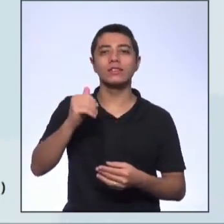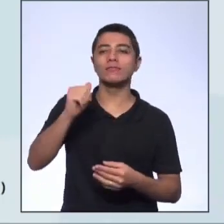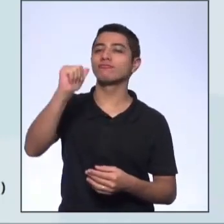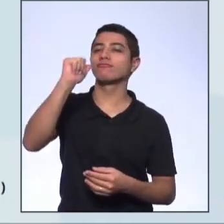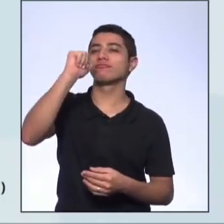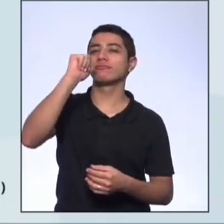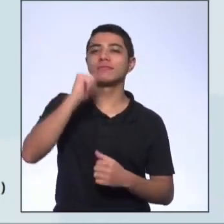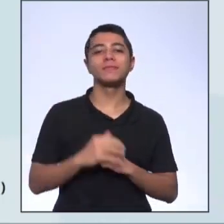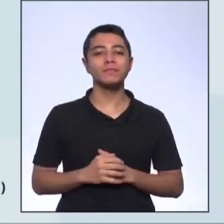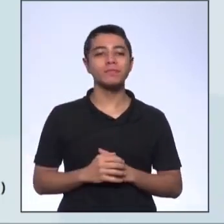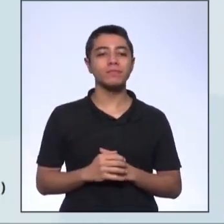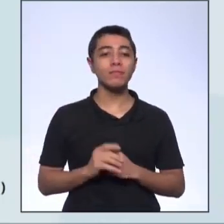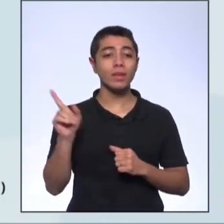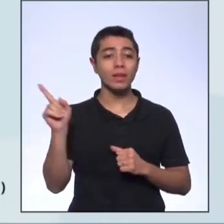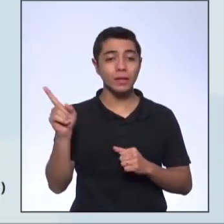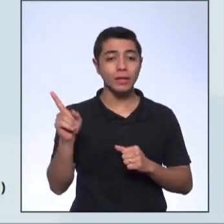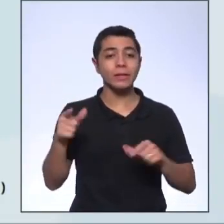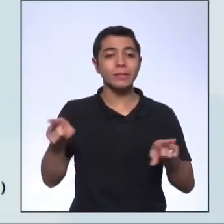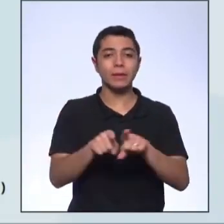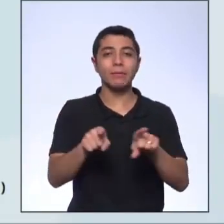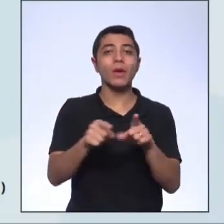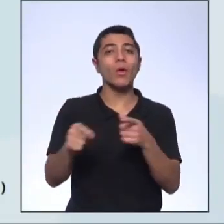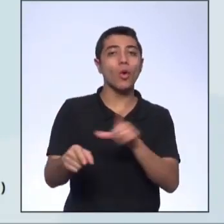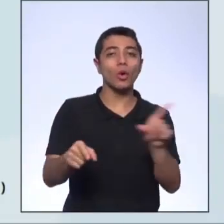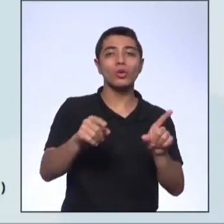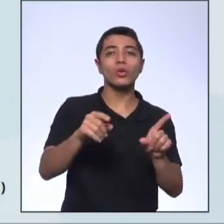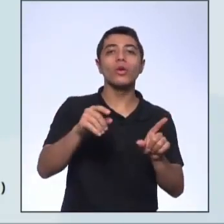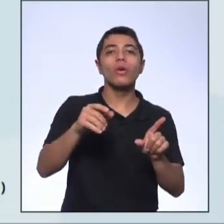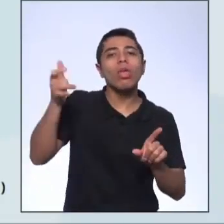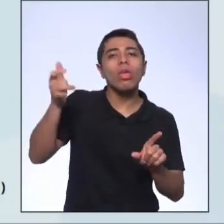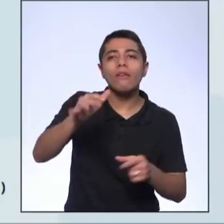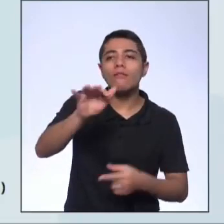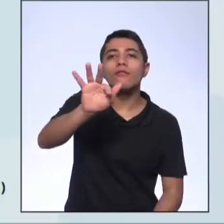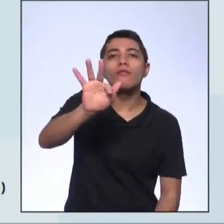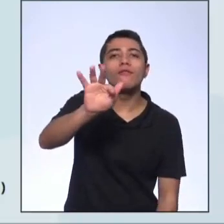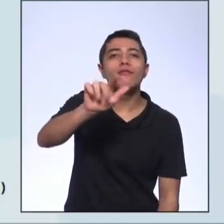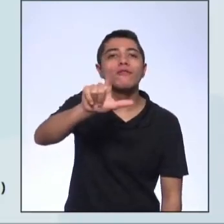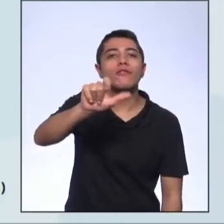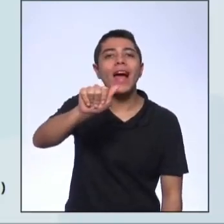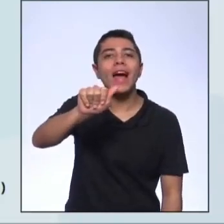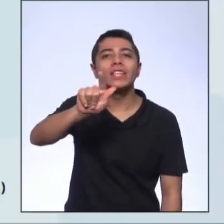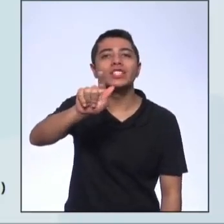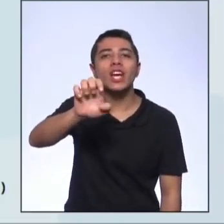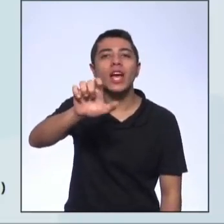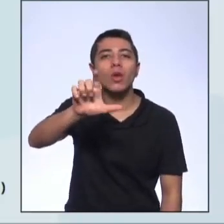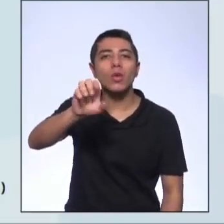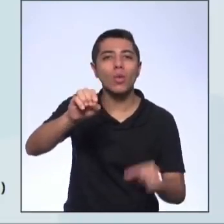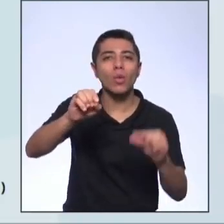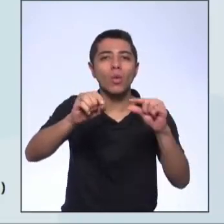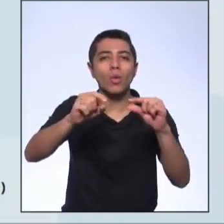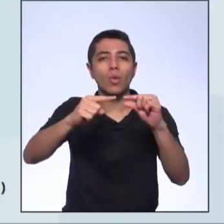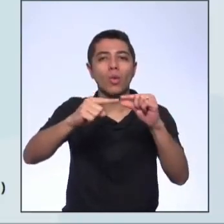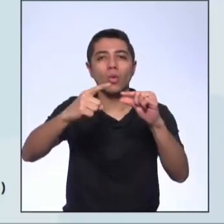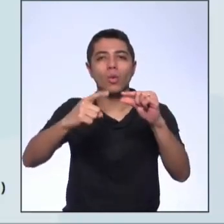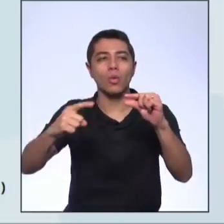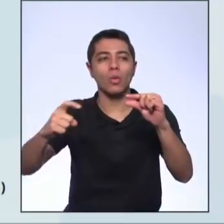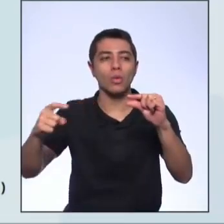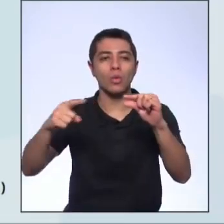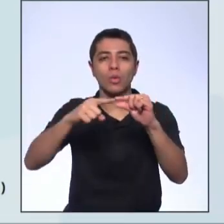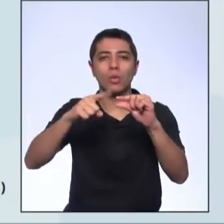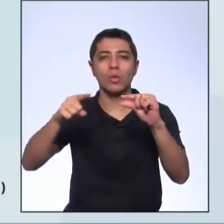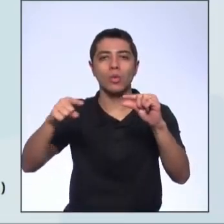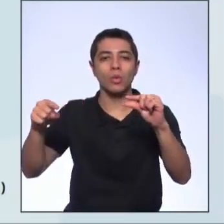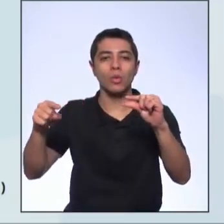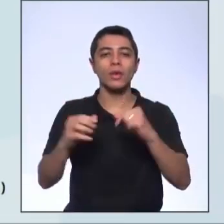esses streptobacilos, bacilos com flagelo, e aí a gente tem outros formatos. Então, vibrião, espirilo. Espirilo parece